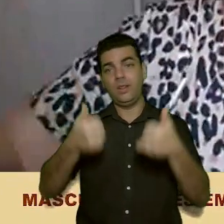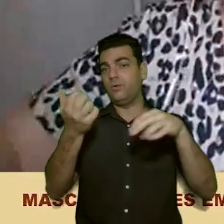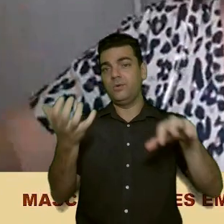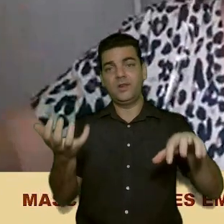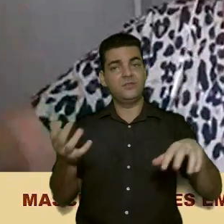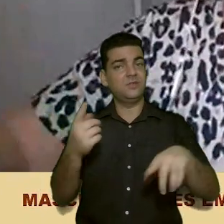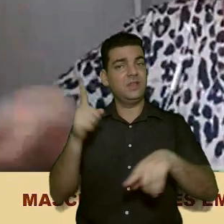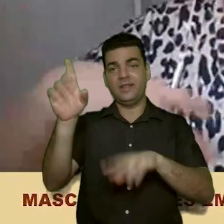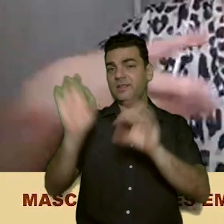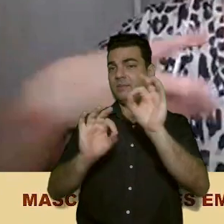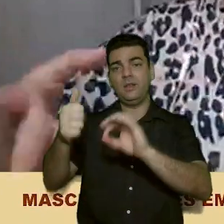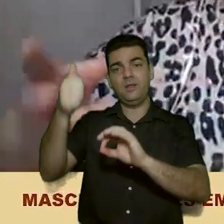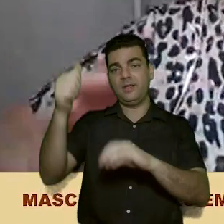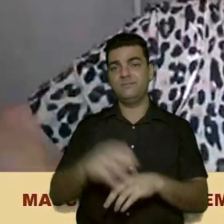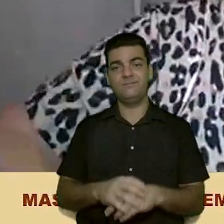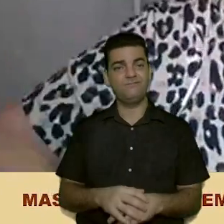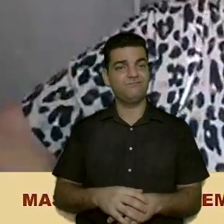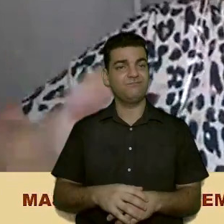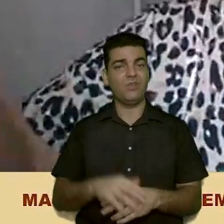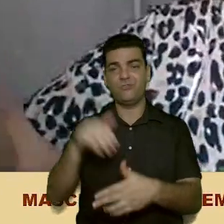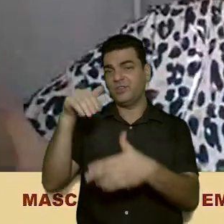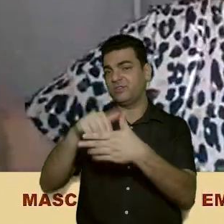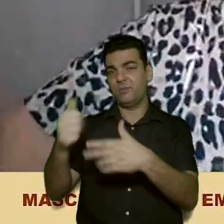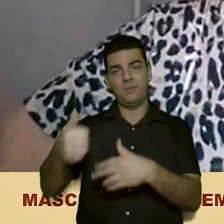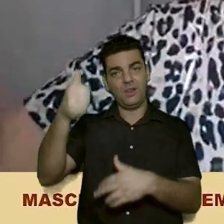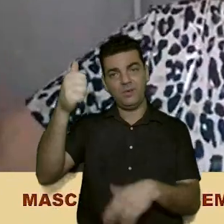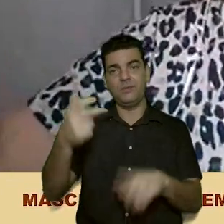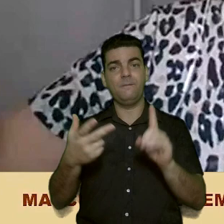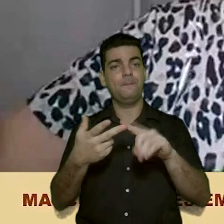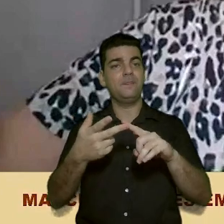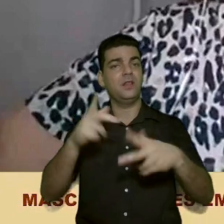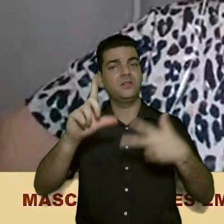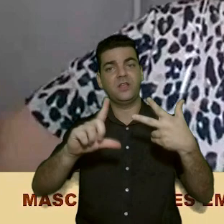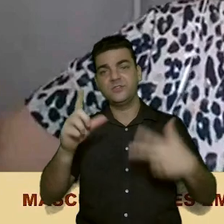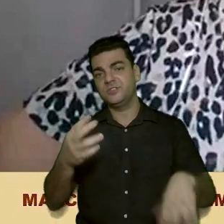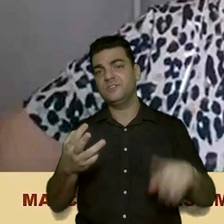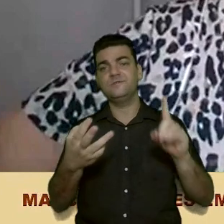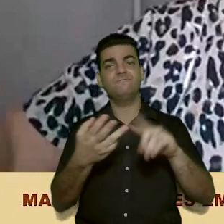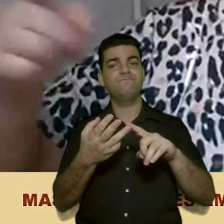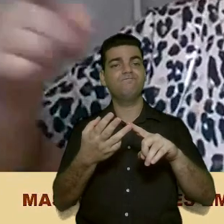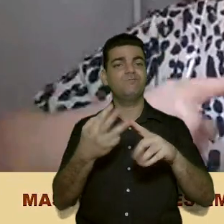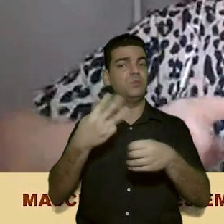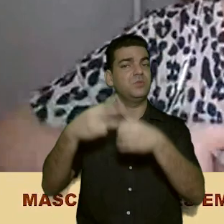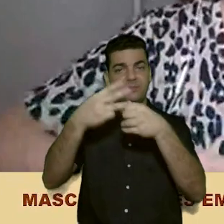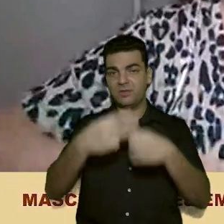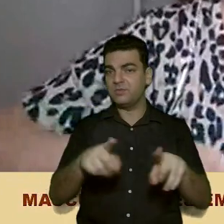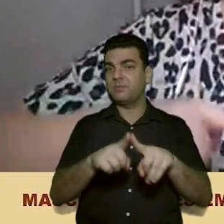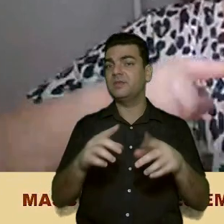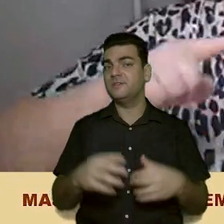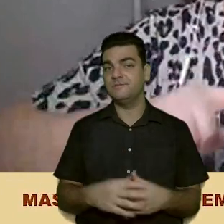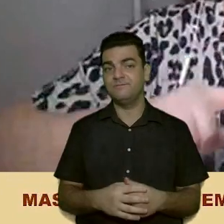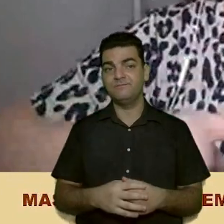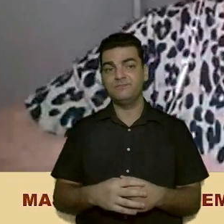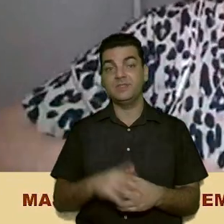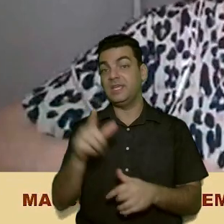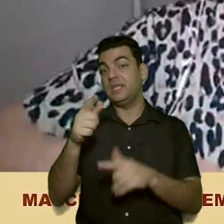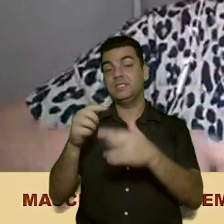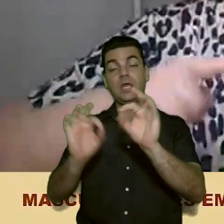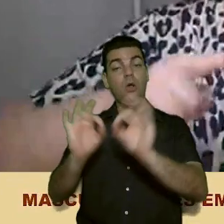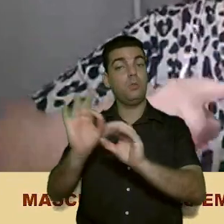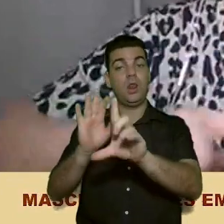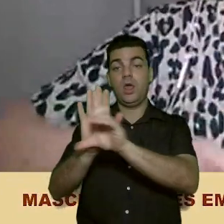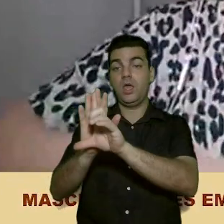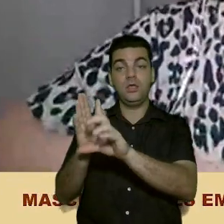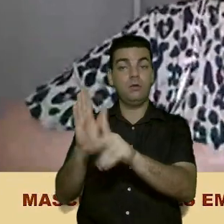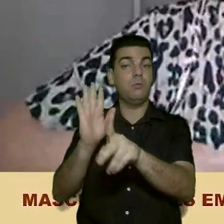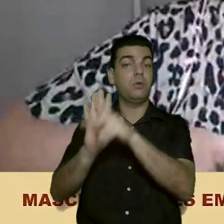escolas públicas, né, aí, gente, a gente tem que melhorar esse Congresso Nacional. Né? A gente tem que melhorar o Congresso Nacional, a gente tem que melhorar as Assembleias